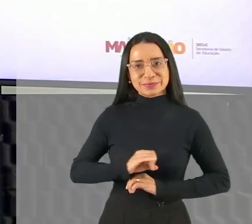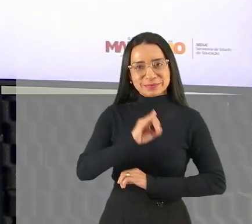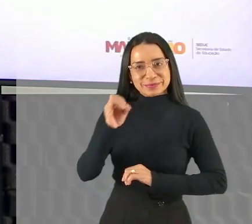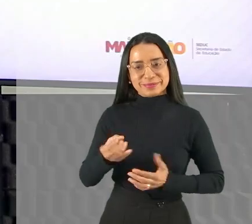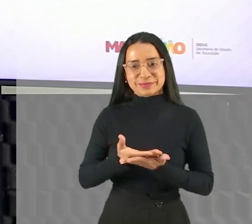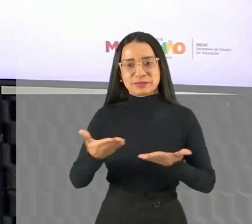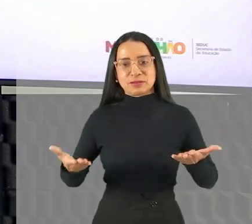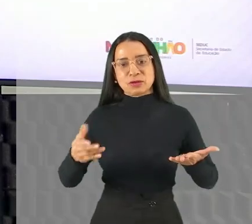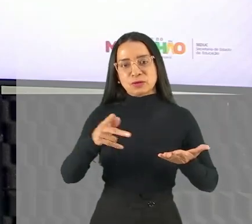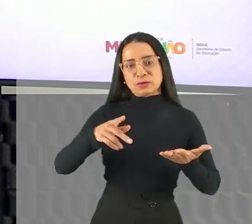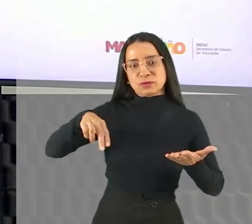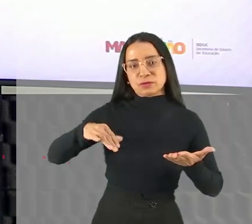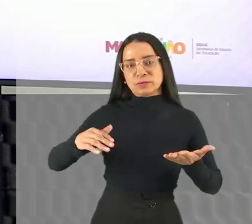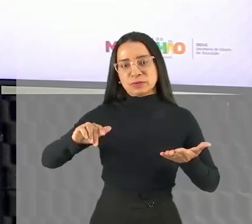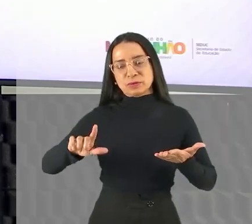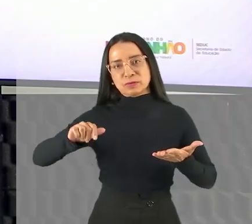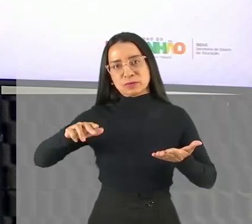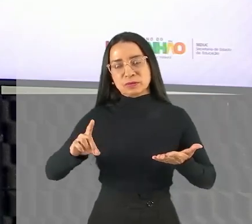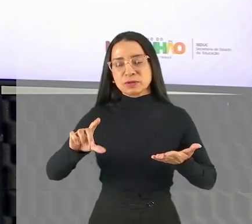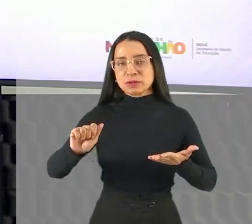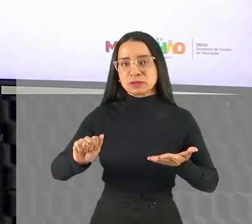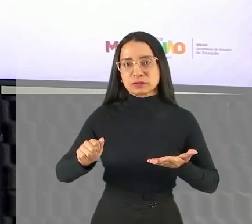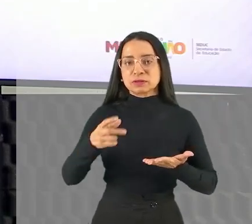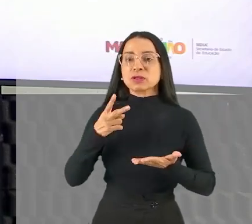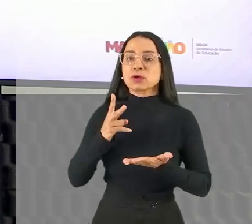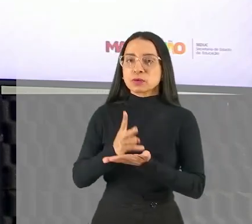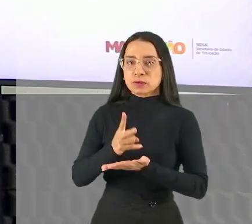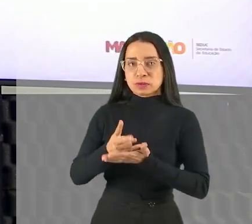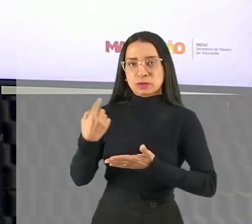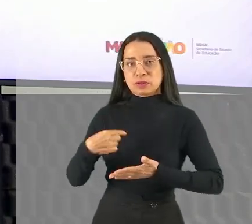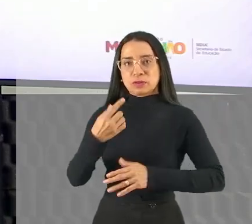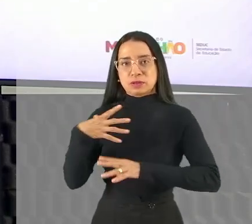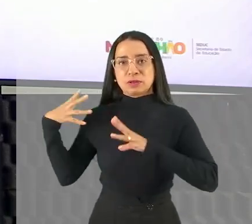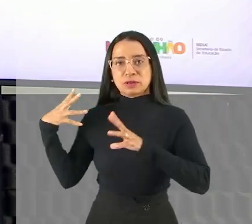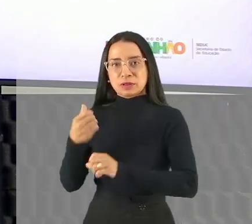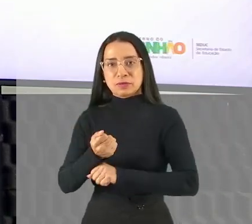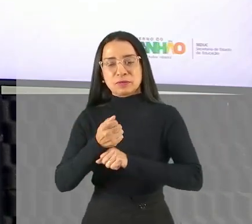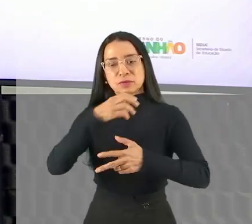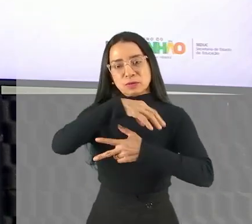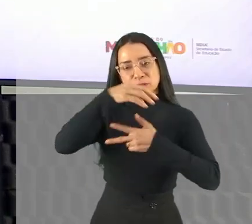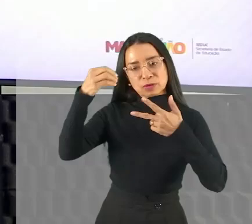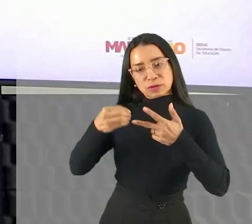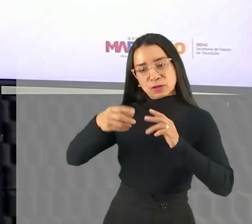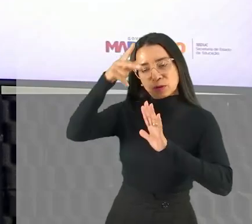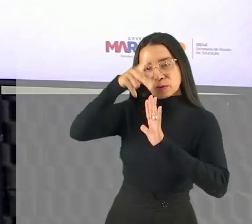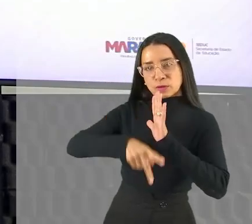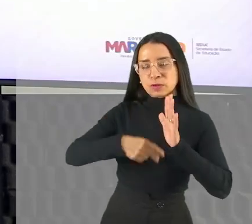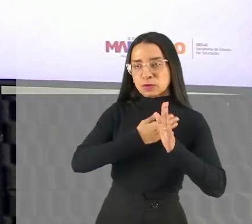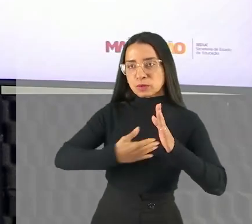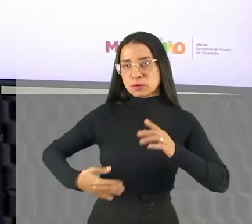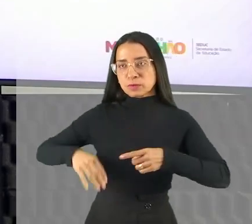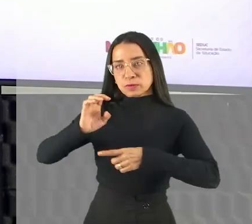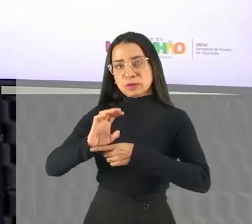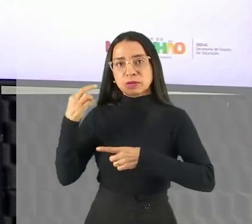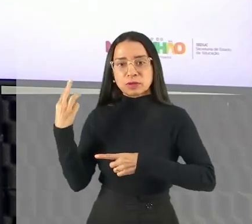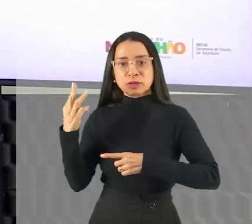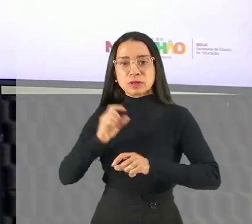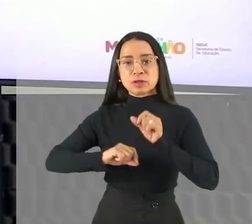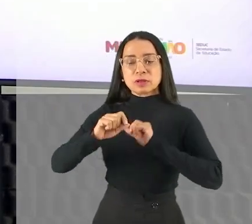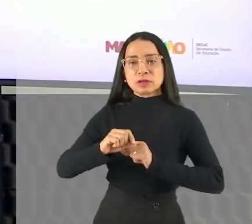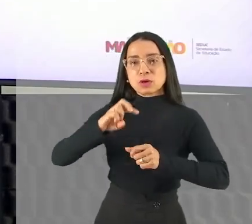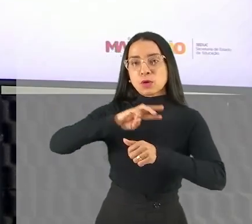Olá pessoal, eu sou Imaculada Oliveira, a gente vai continuar a nossa revisão para o Enem, no projeto do Governo do Estado do Maranhão,